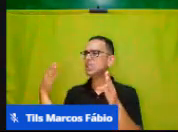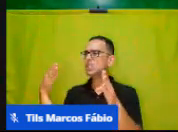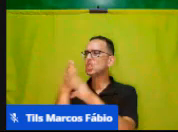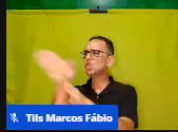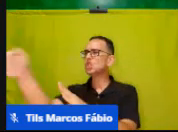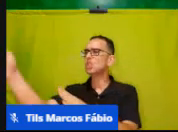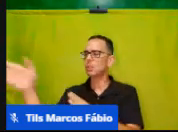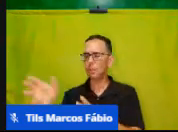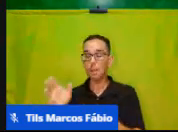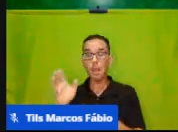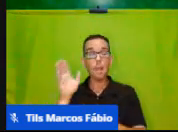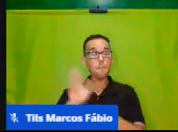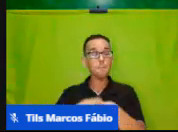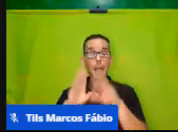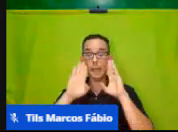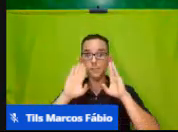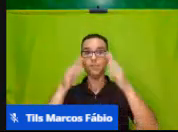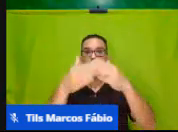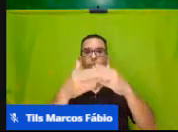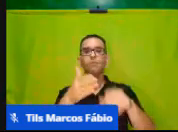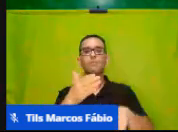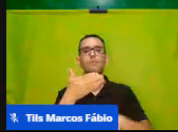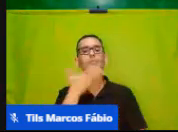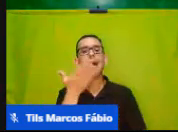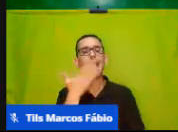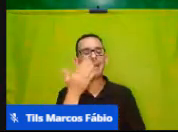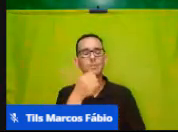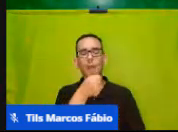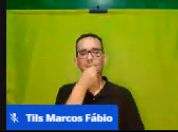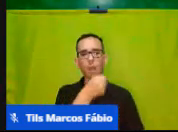ele fica focado ali na escrita ali,